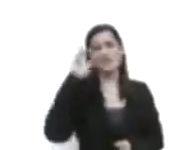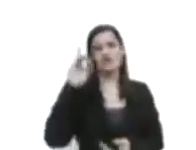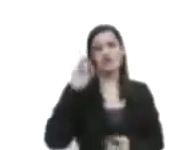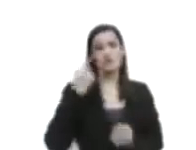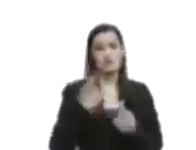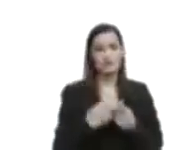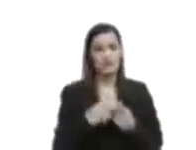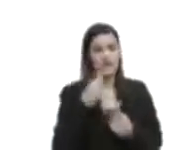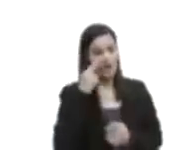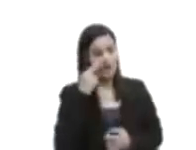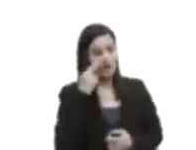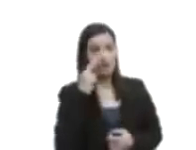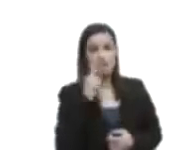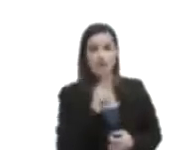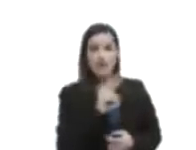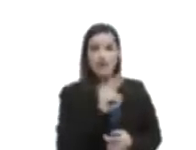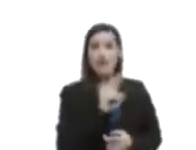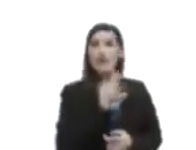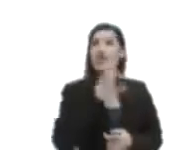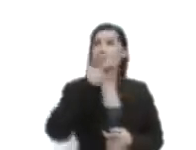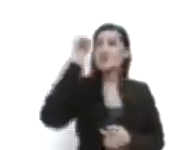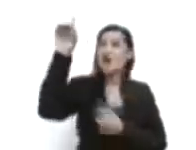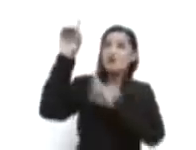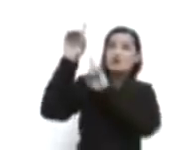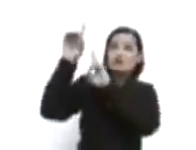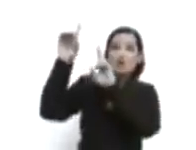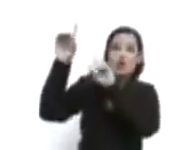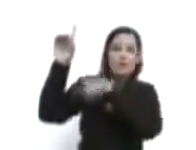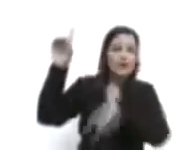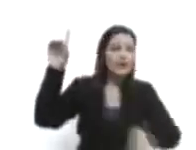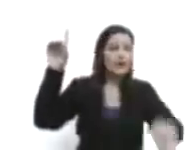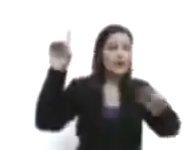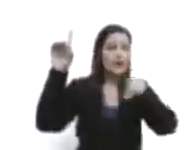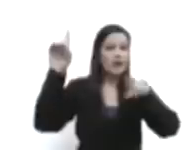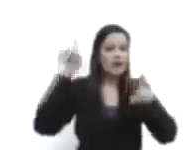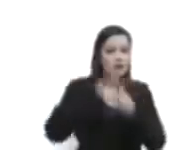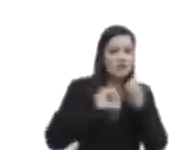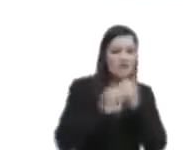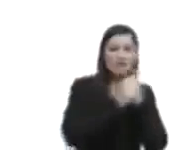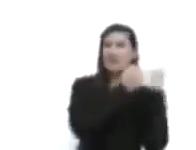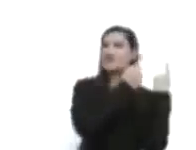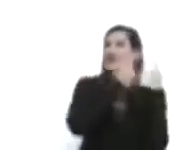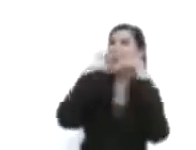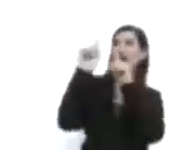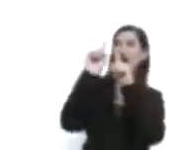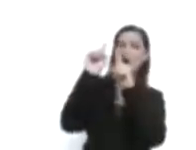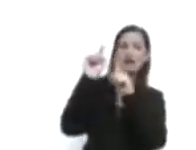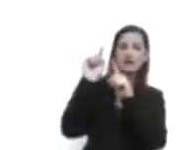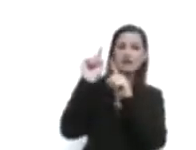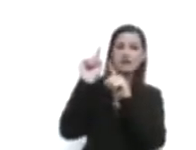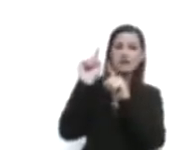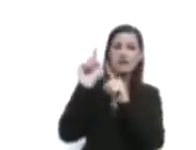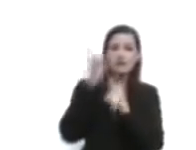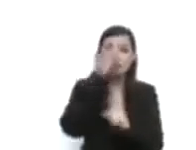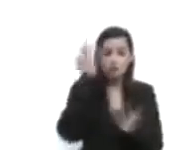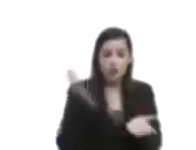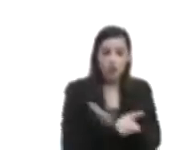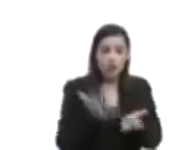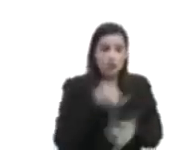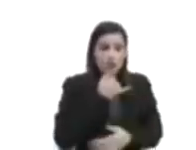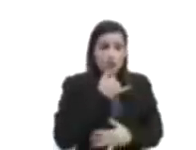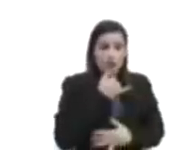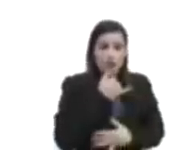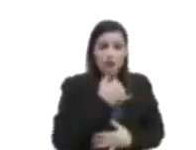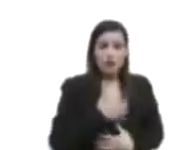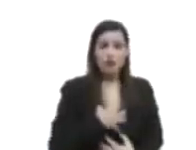de Deus ofendido na sociedade, ele se entristece. Foi o caso de Esdras 10, 1